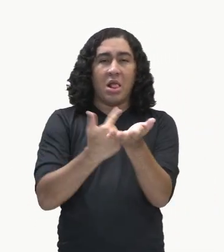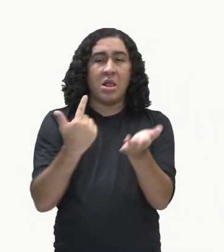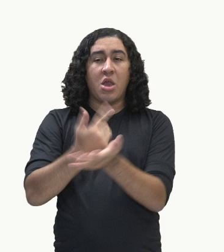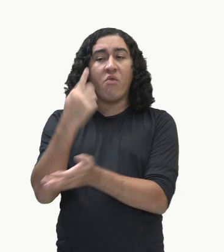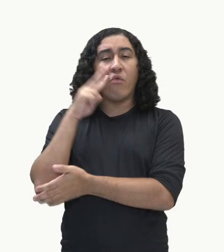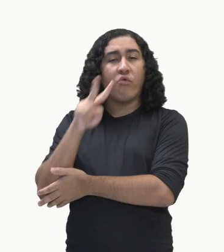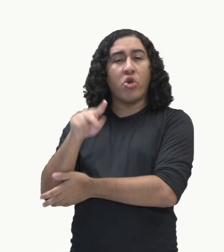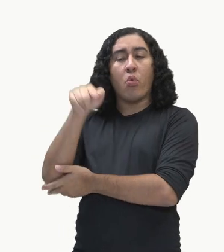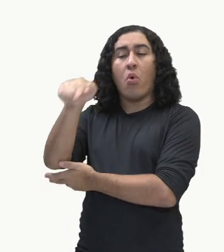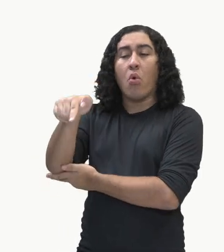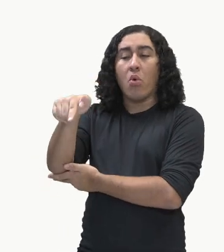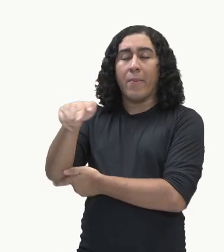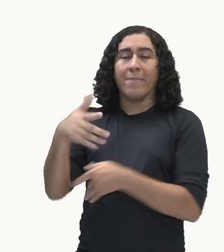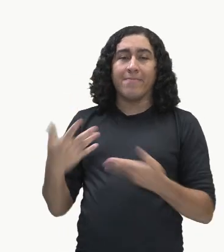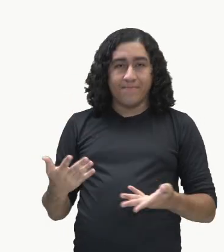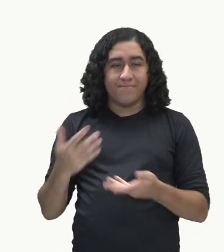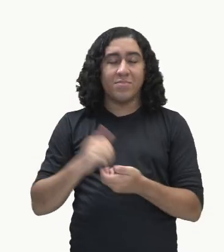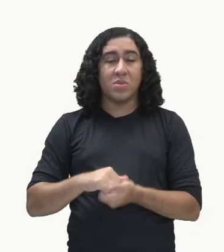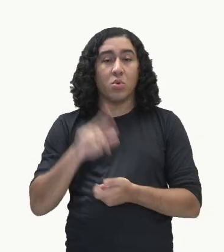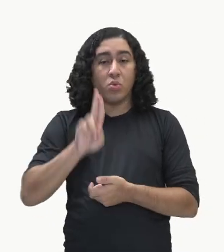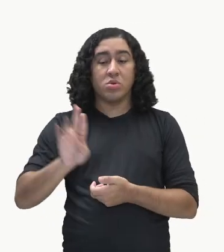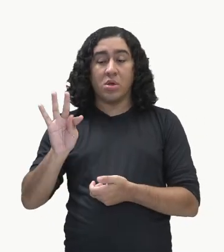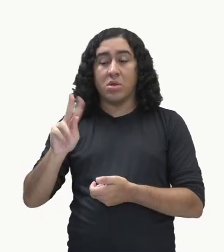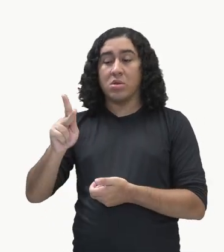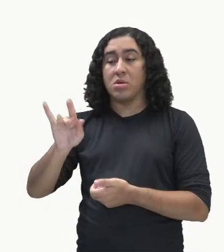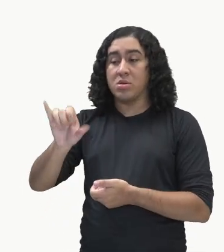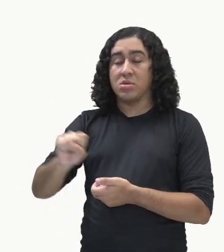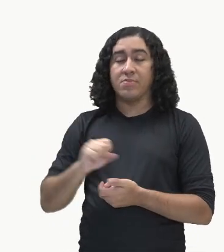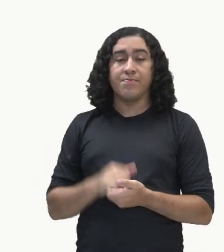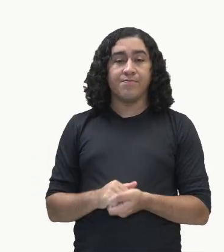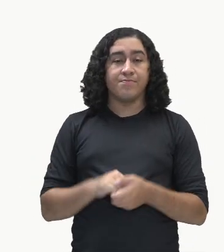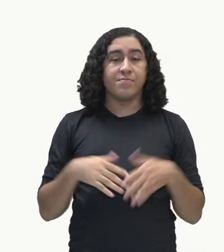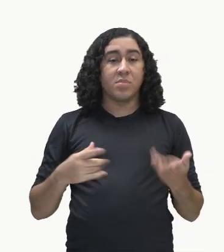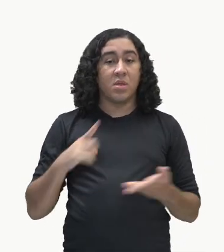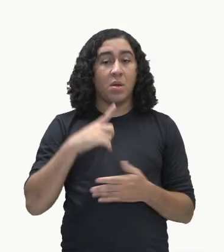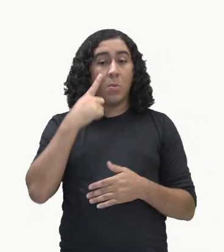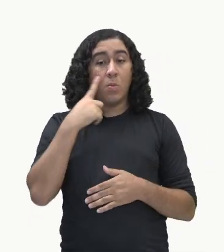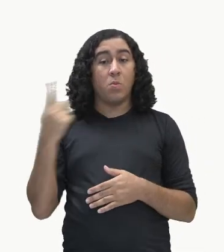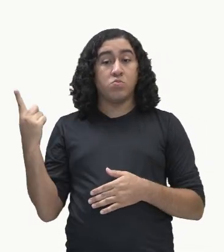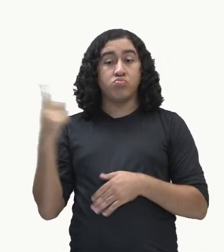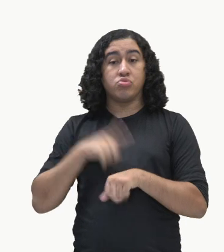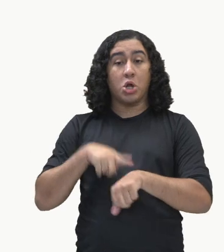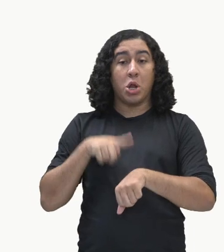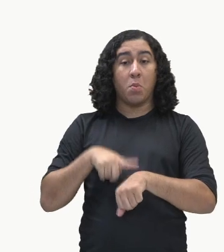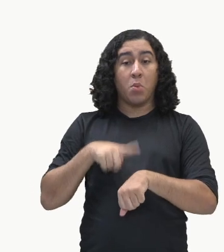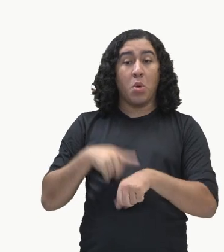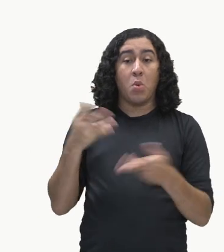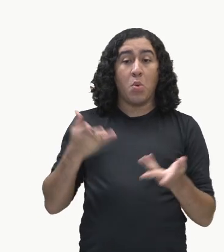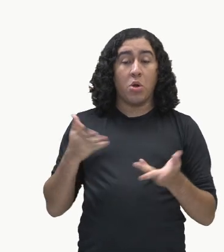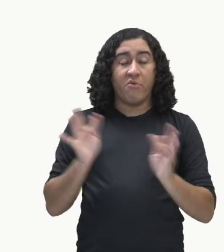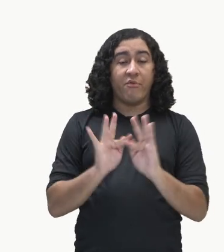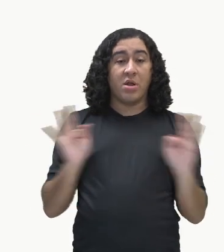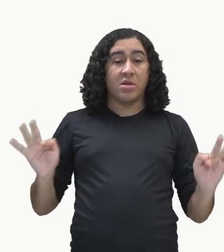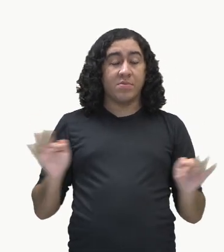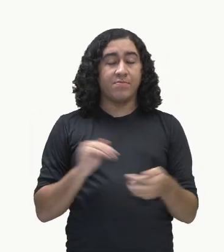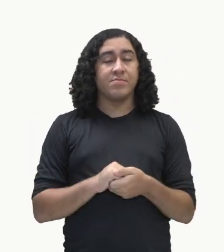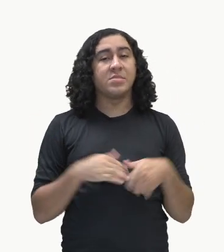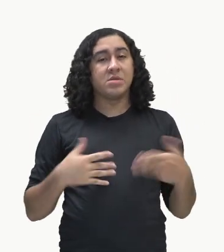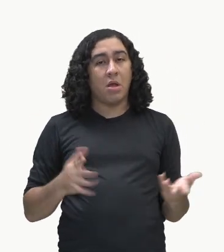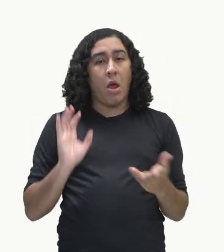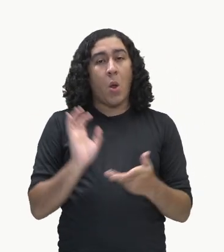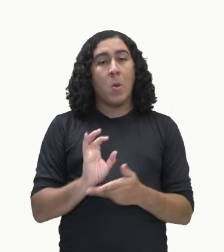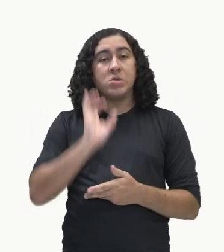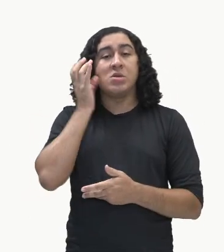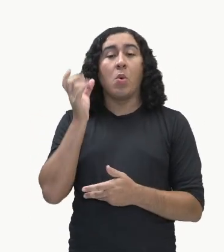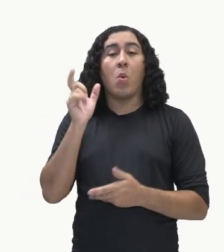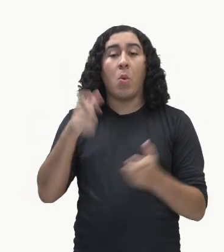eu estou utilizando this. Aqui eu vou falar de algo próximo, só que no tempo. This morning, então estou falando de algo que aconteceu,